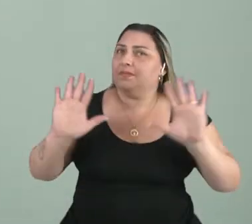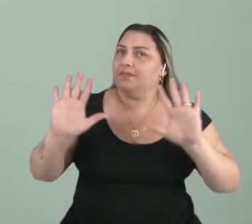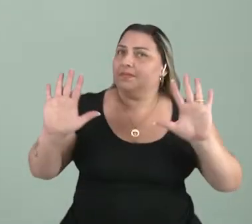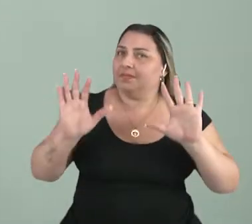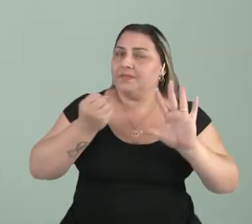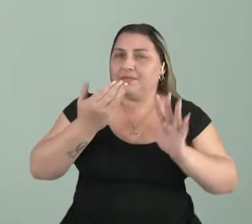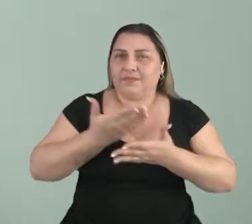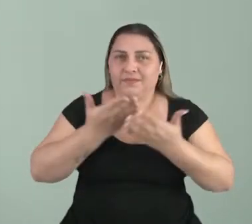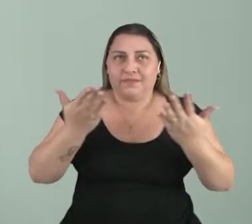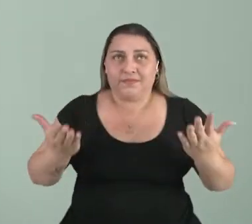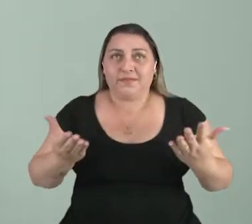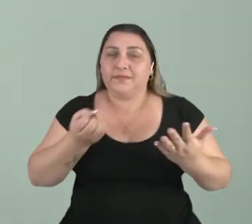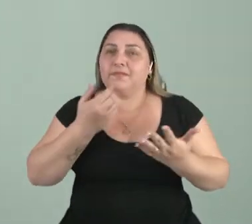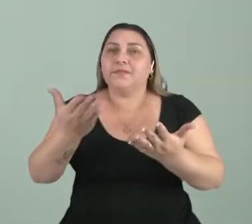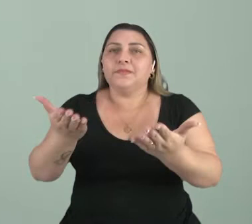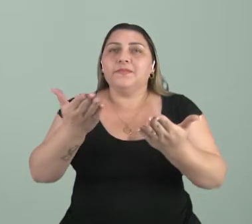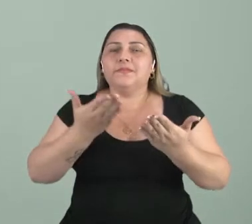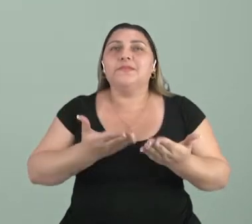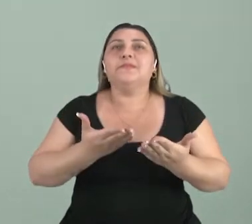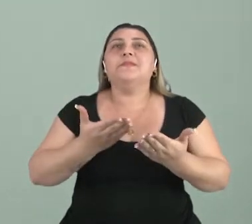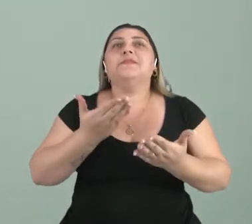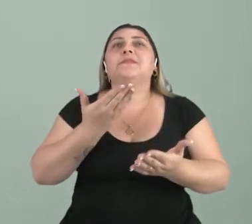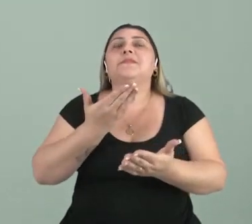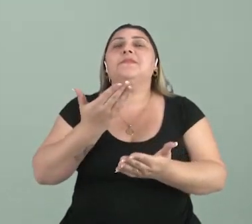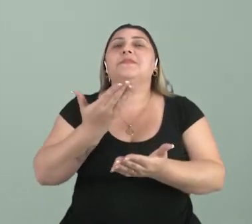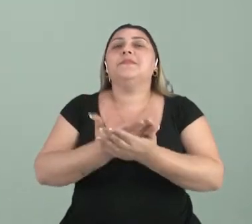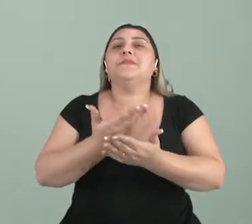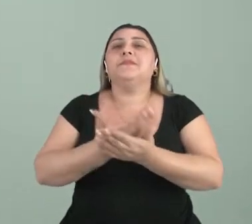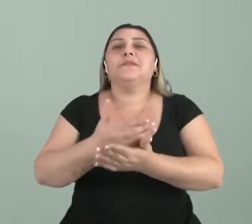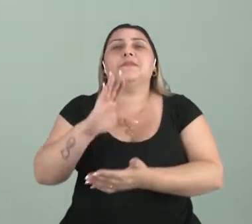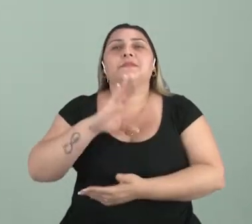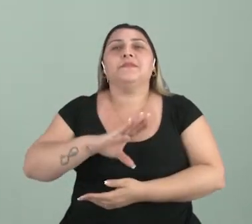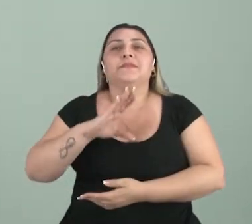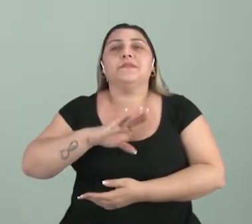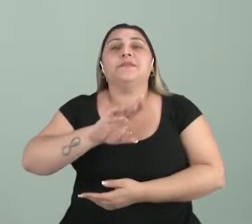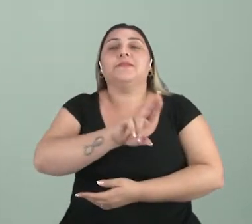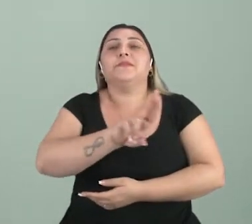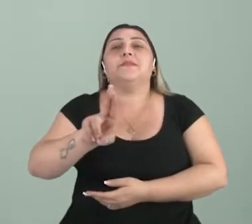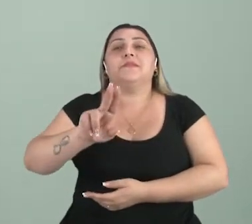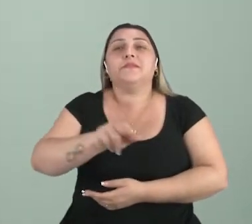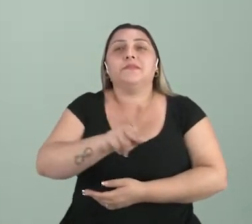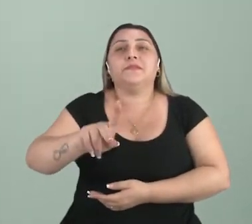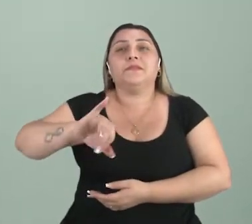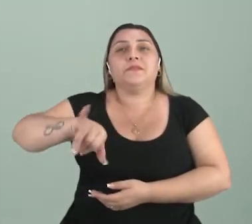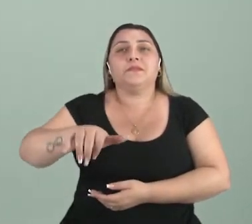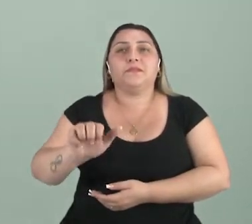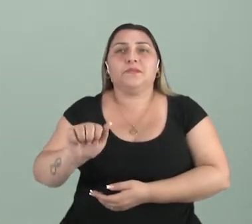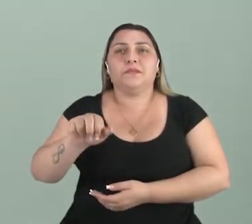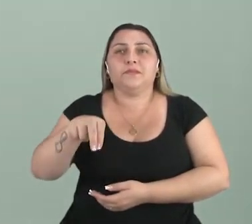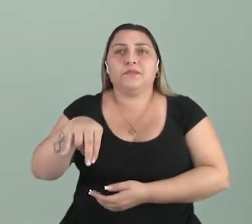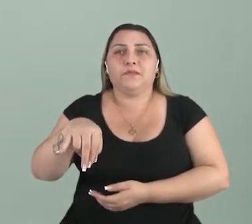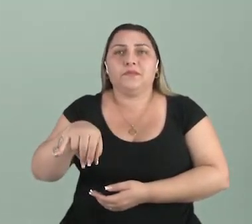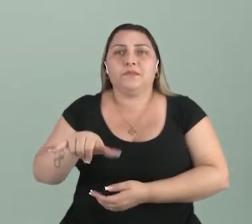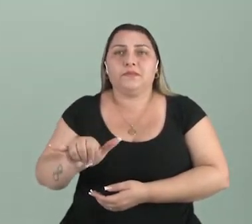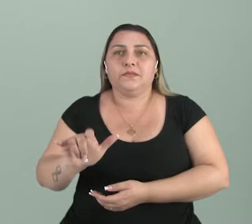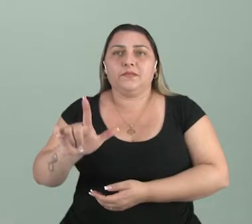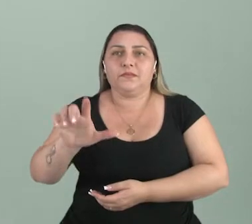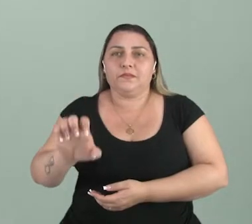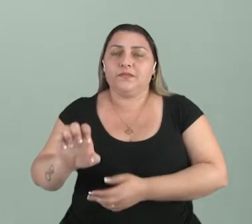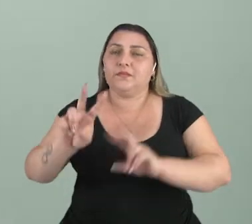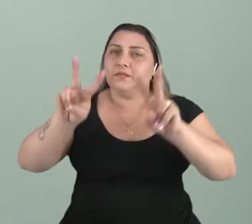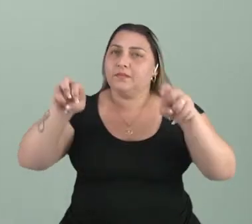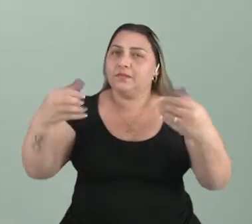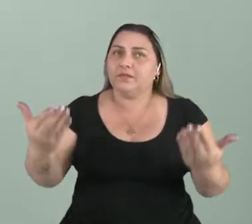Olá, galerinha, tudo bem? Sejam todos bem-vindos a mais uma aula de língua portuguesa. Eu sou a professora Jamile Fontinelli e o